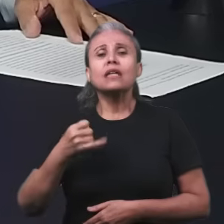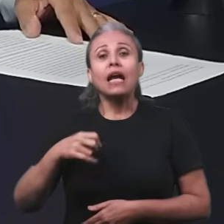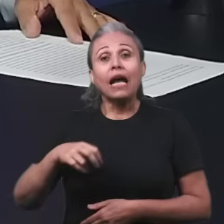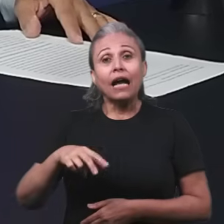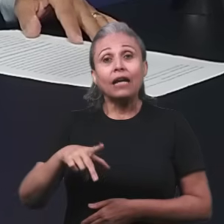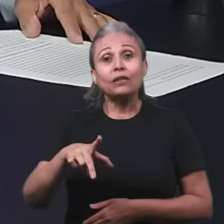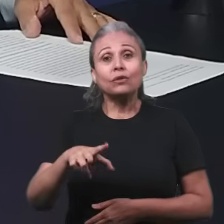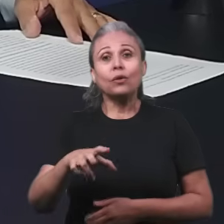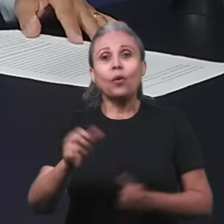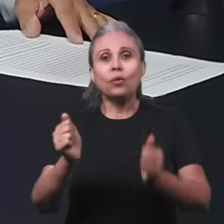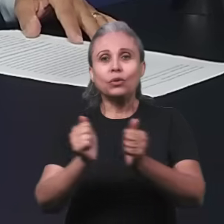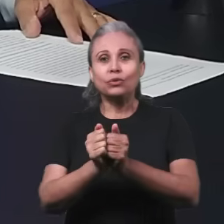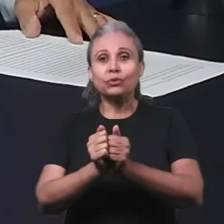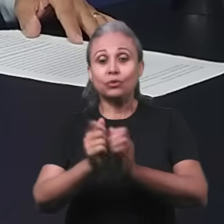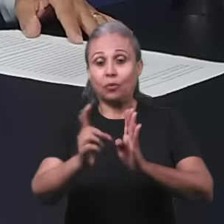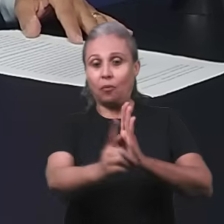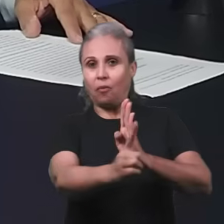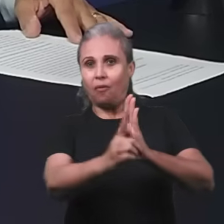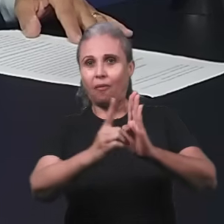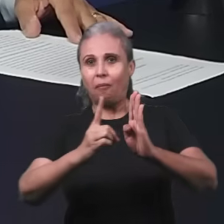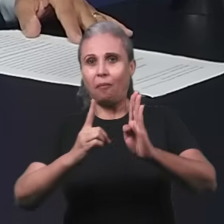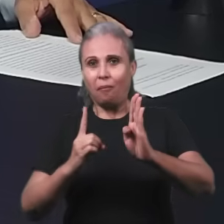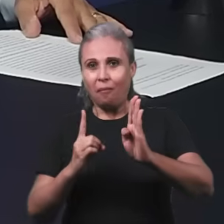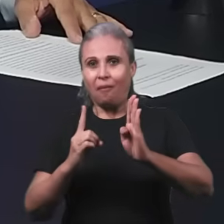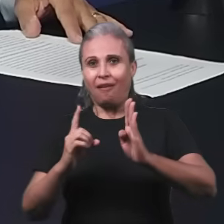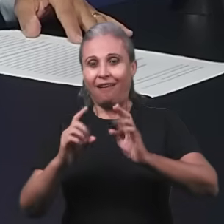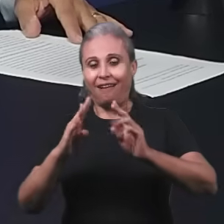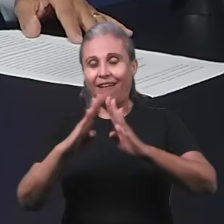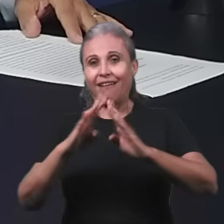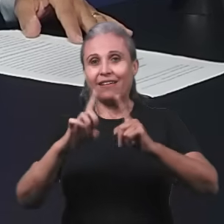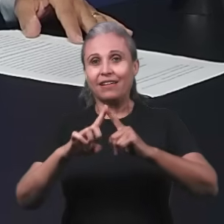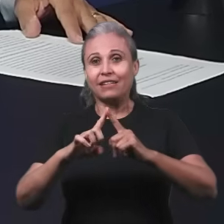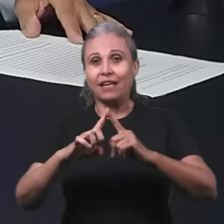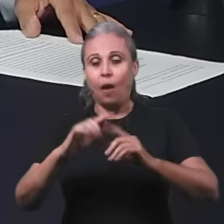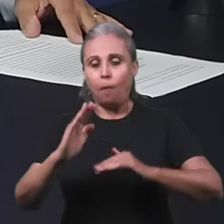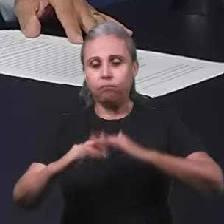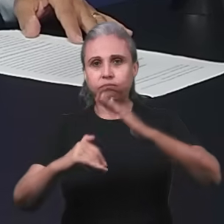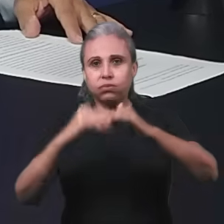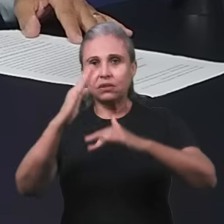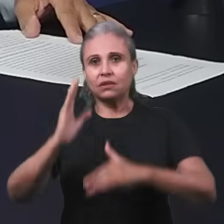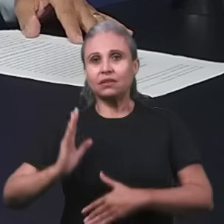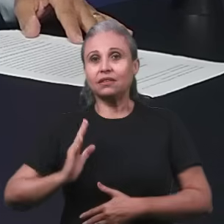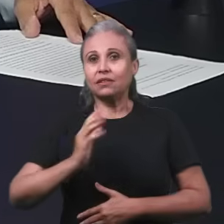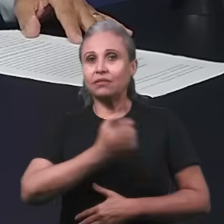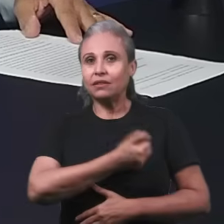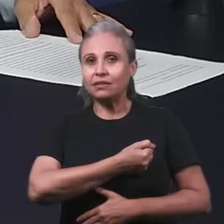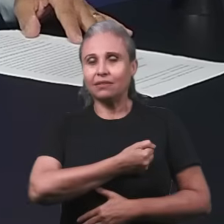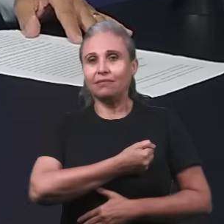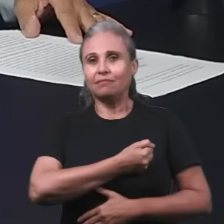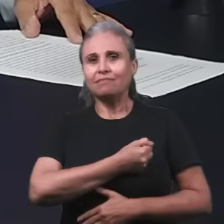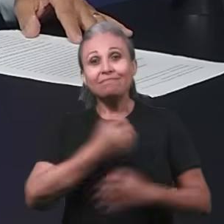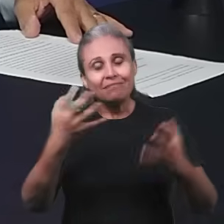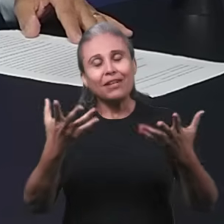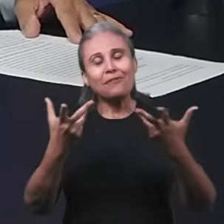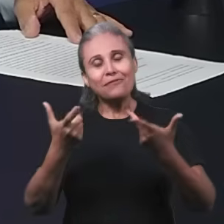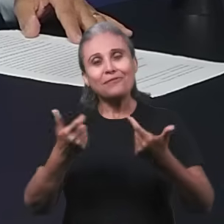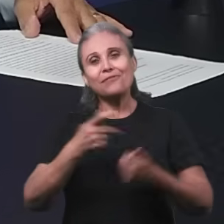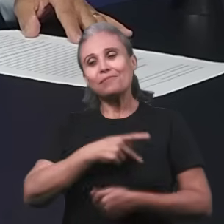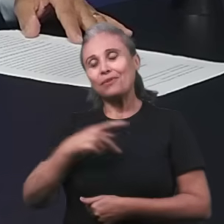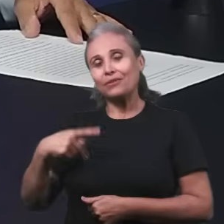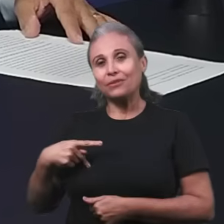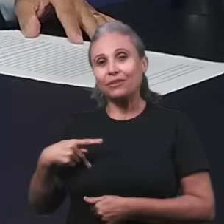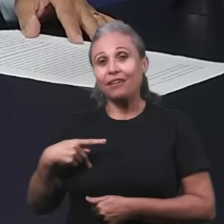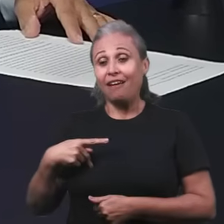templo. Isso é o processo da salvação. Isso representa o processo da salvação. Olha que coisa extraordinária, pastor Elcio. Ele era um